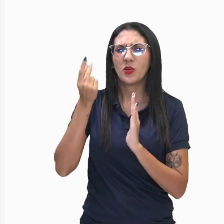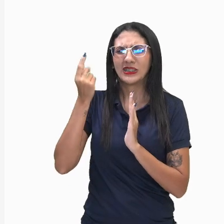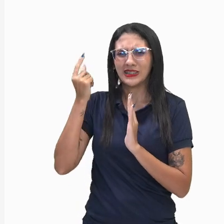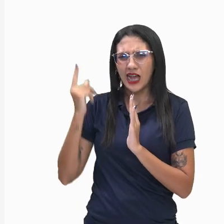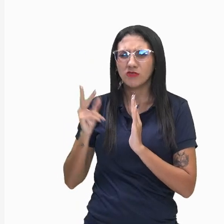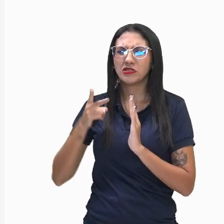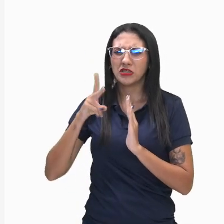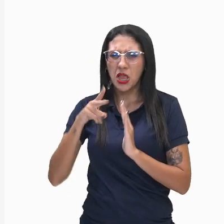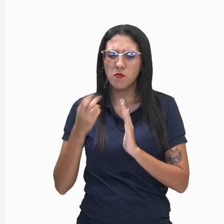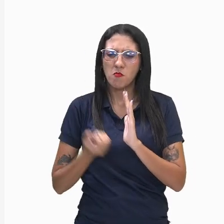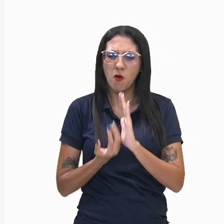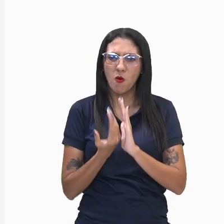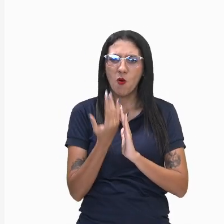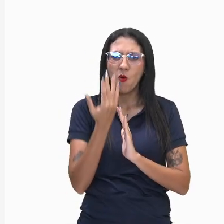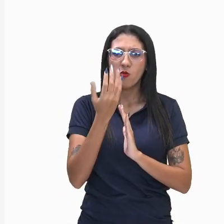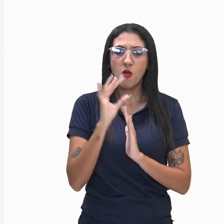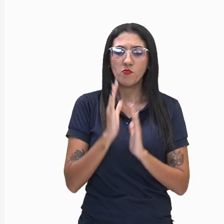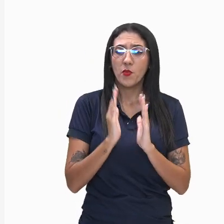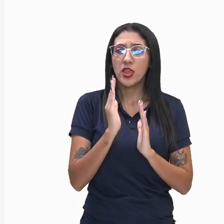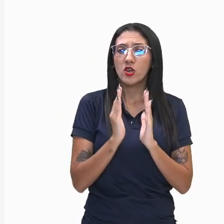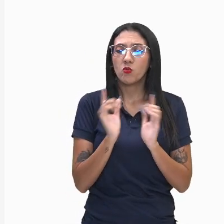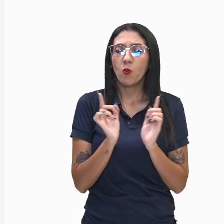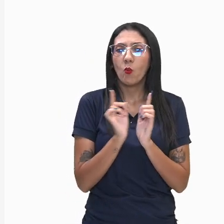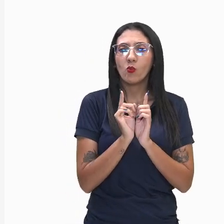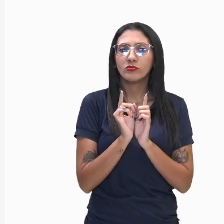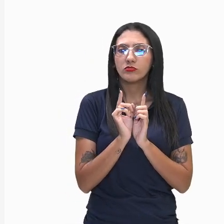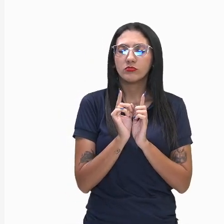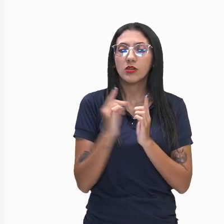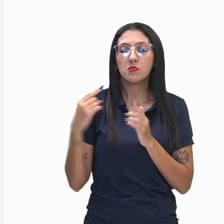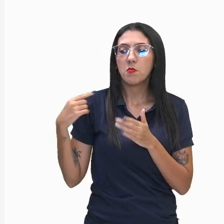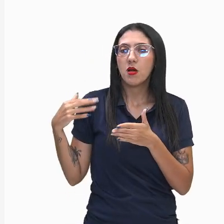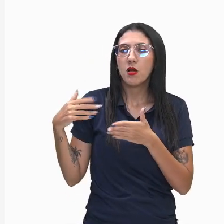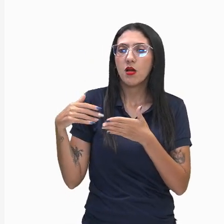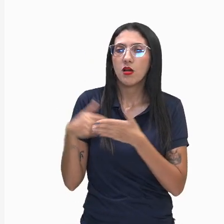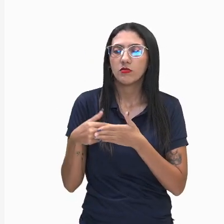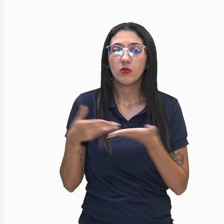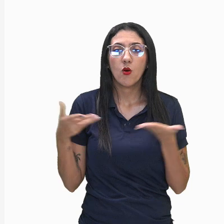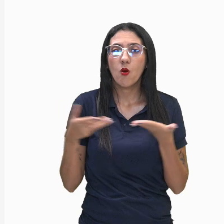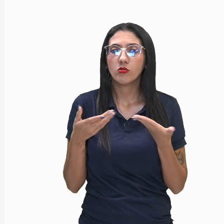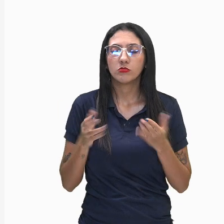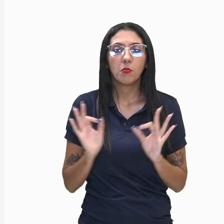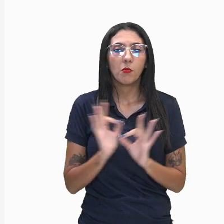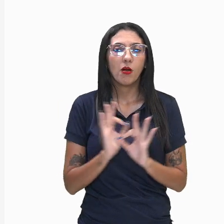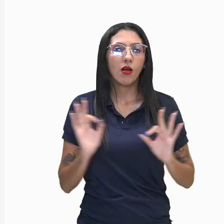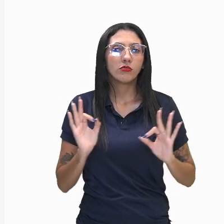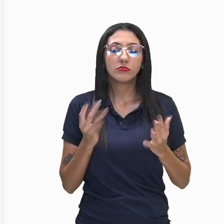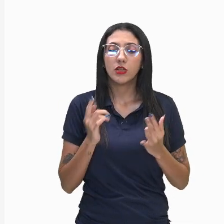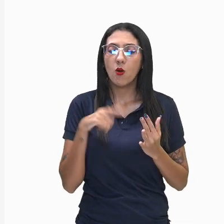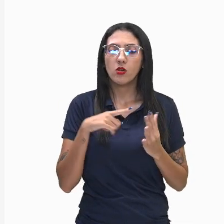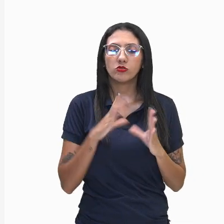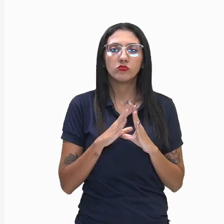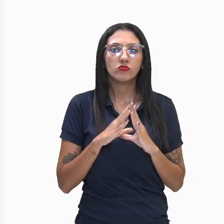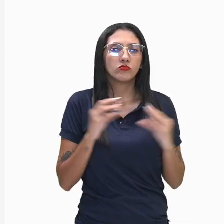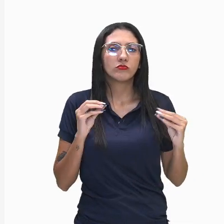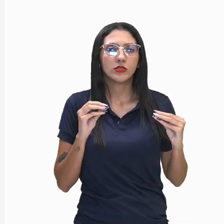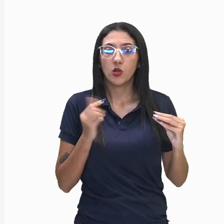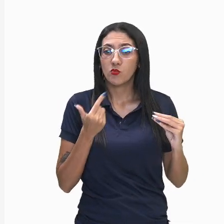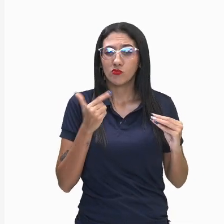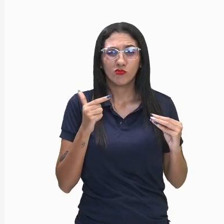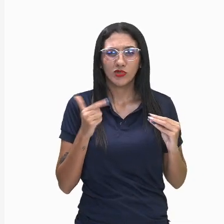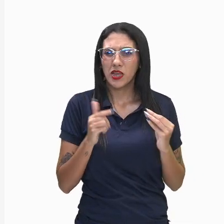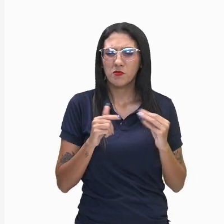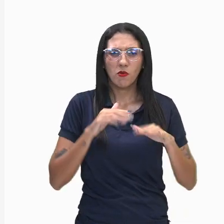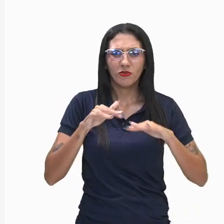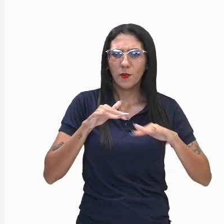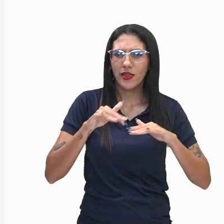vulcânica, mas a curto prazo, não entraram em erupção, né? Então esses aí foram extintos, não entram mais em atividade, não entram mais